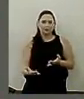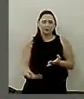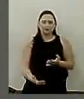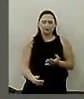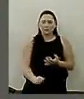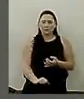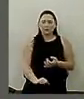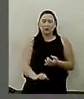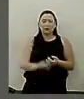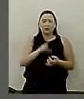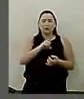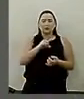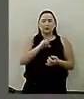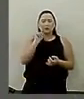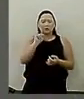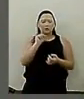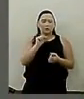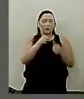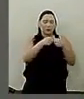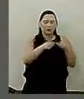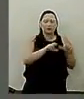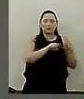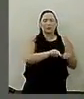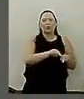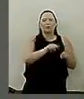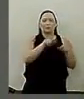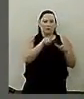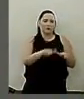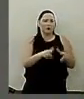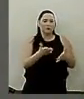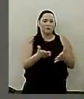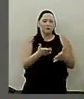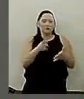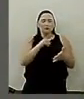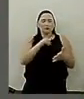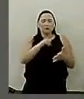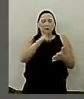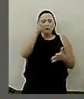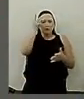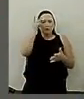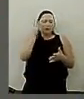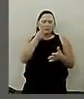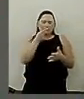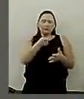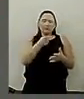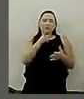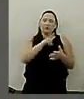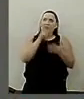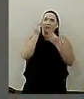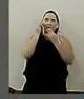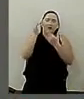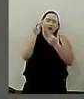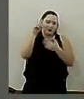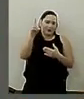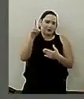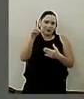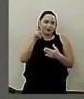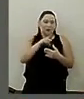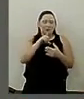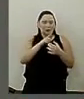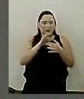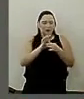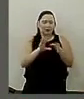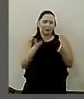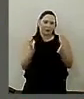foi e não estava naquele lugar, e muitas dessas pessoas atribuem isso à graça misericordiosa de Deus